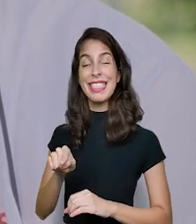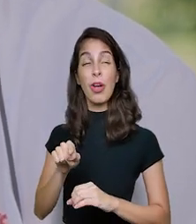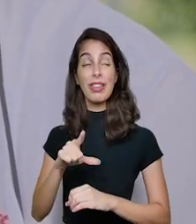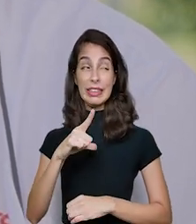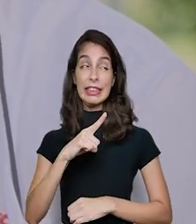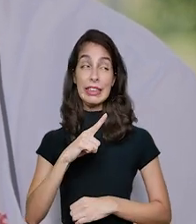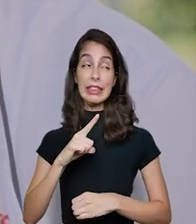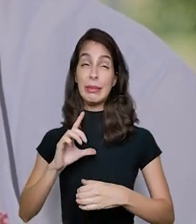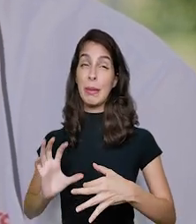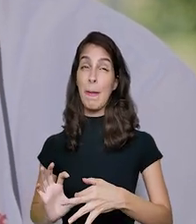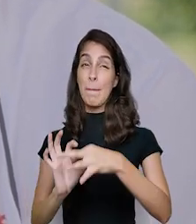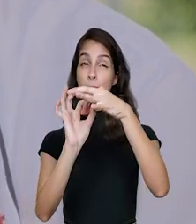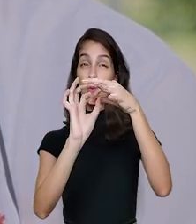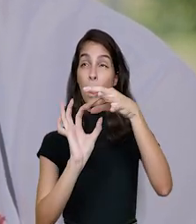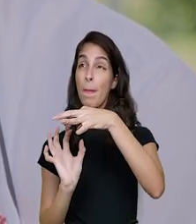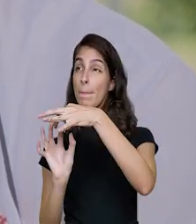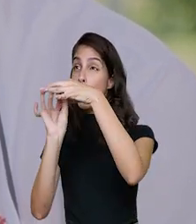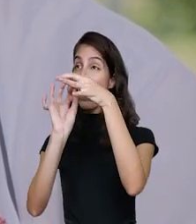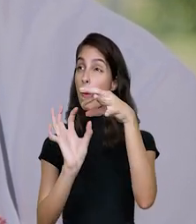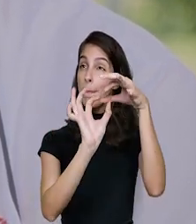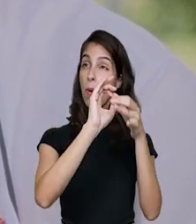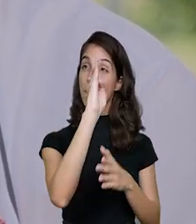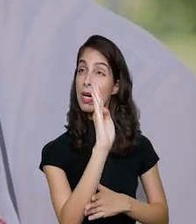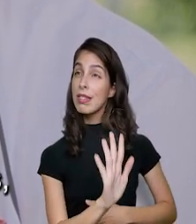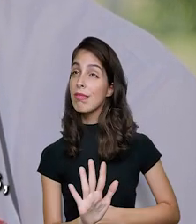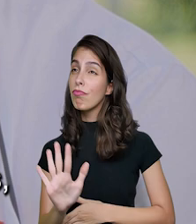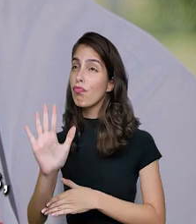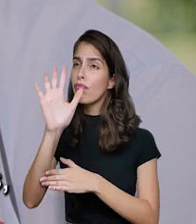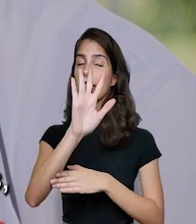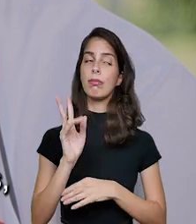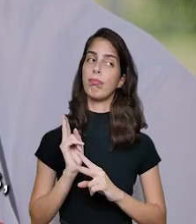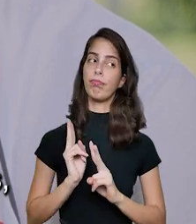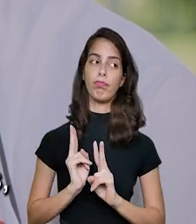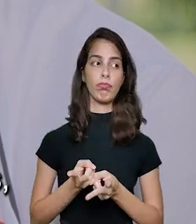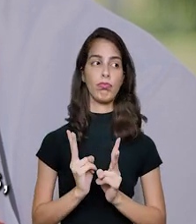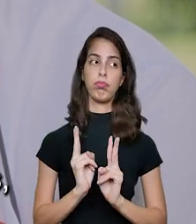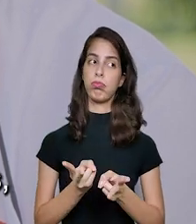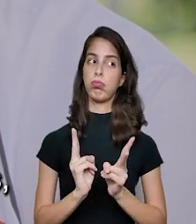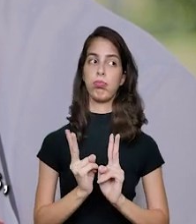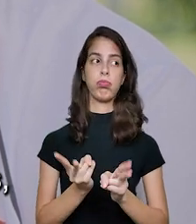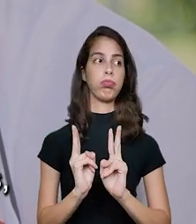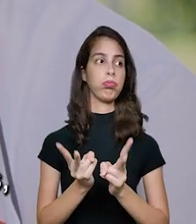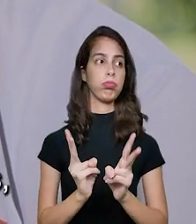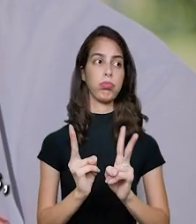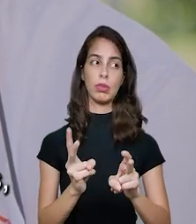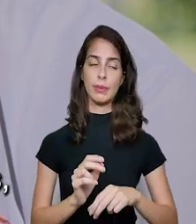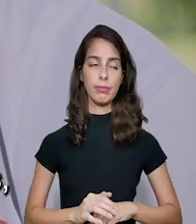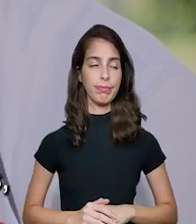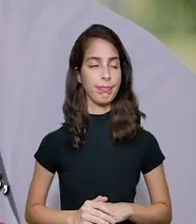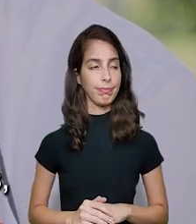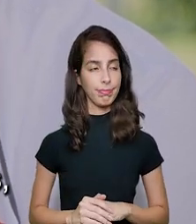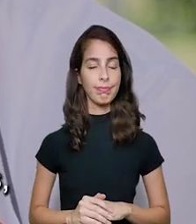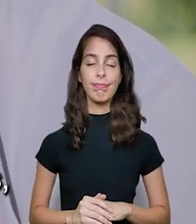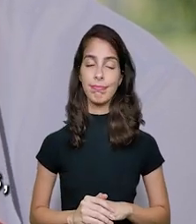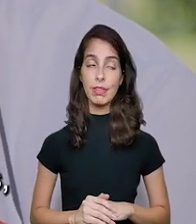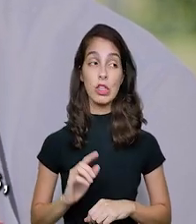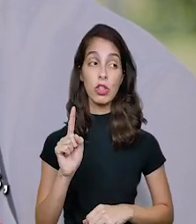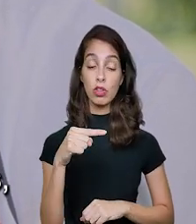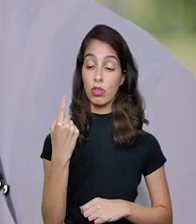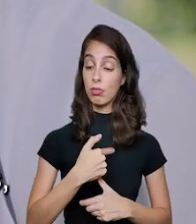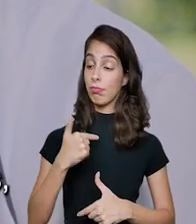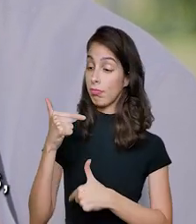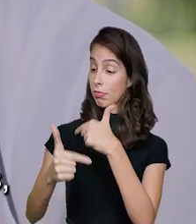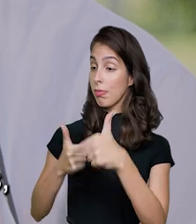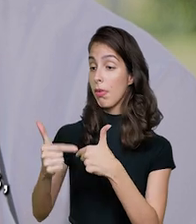conexão ela é permanente né Ela é permanente nós eh com o trabalho de todos nós servidores e servidoras e a